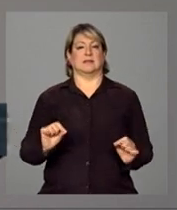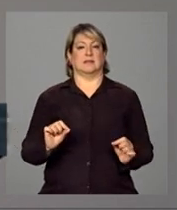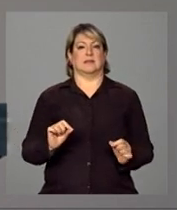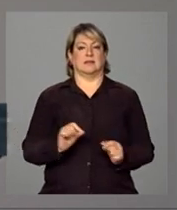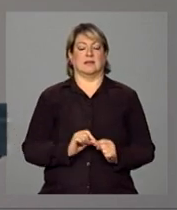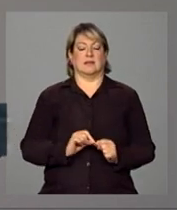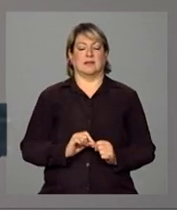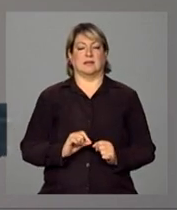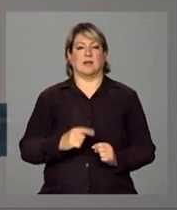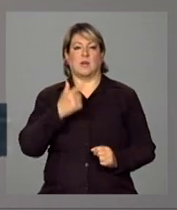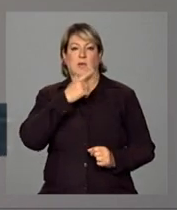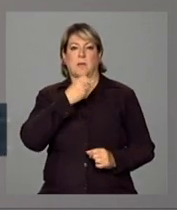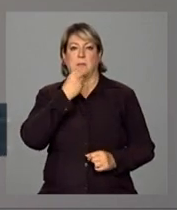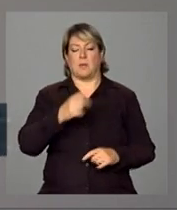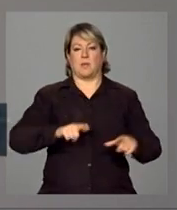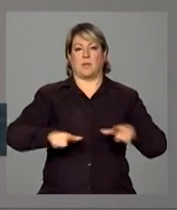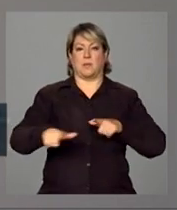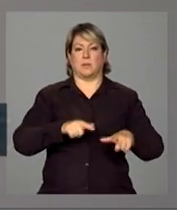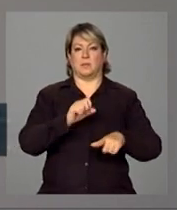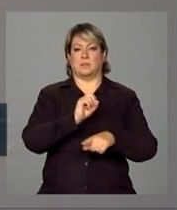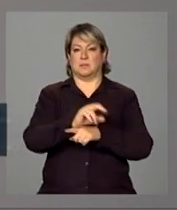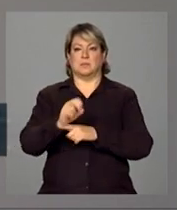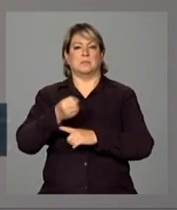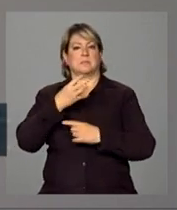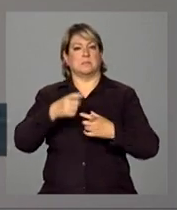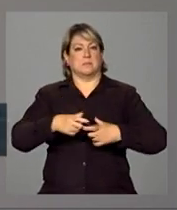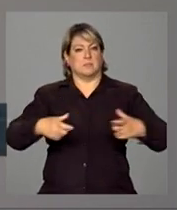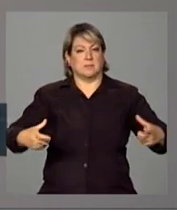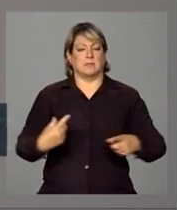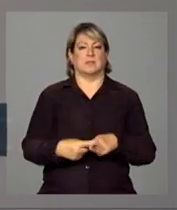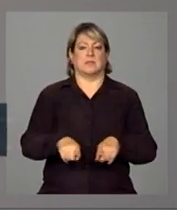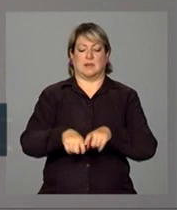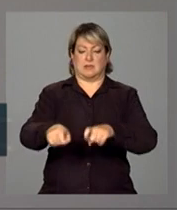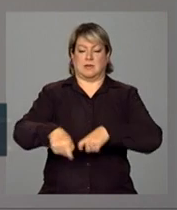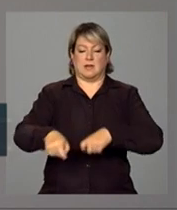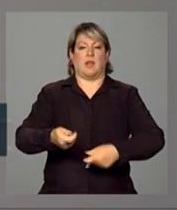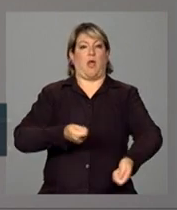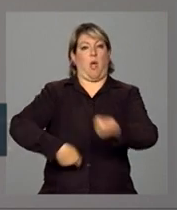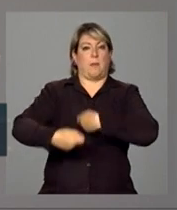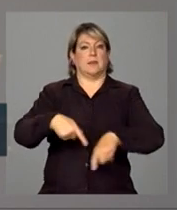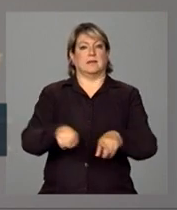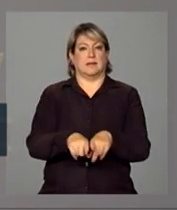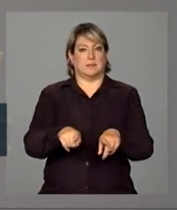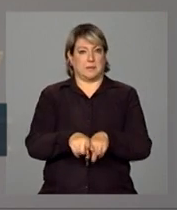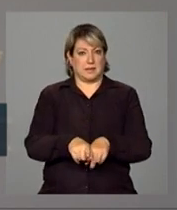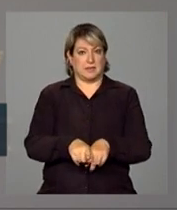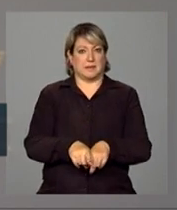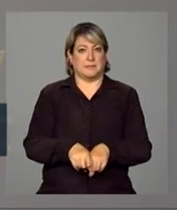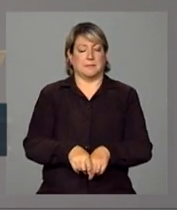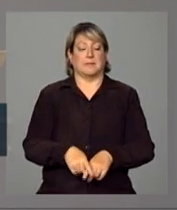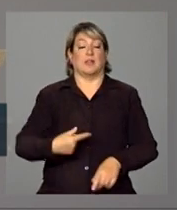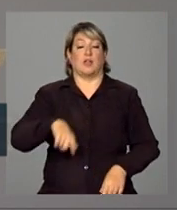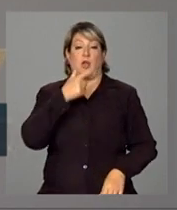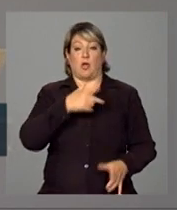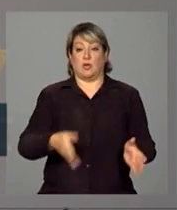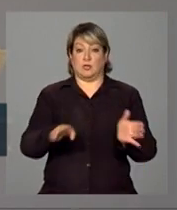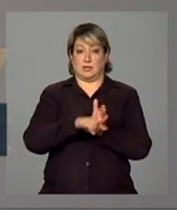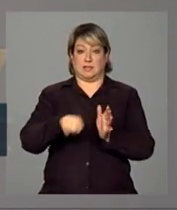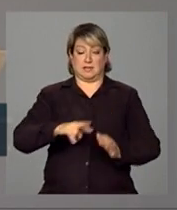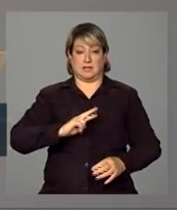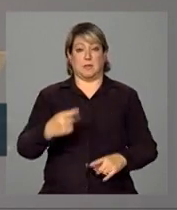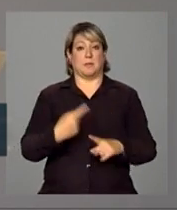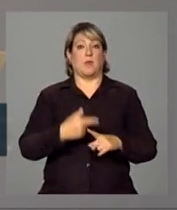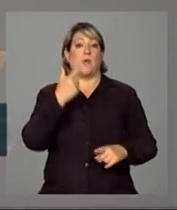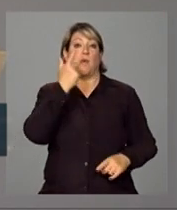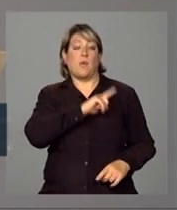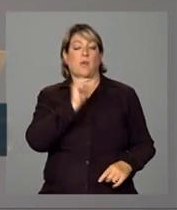indústria carece de mão de obra qualificada, assim como comércio e agricultura. Chegamos a esses resultados porque optamos por um crescimento